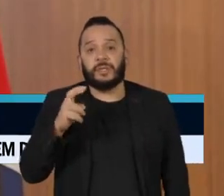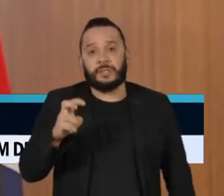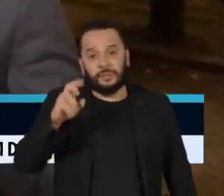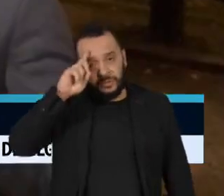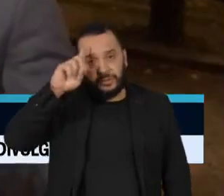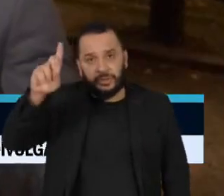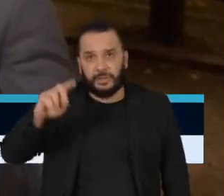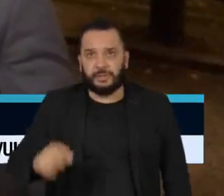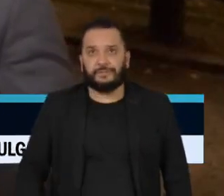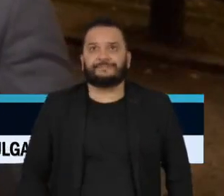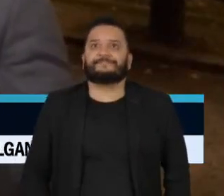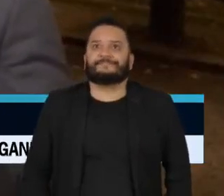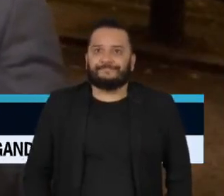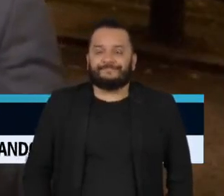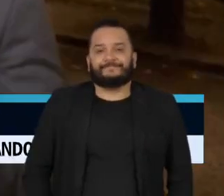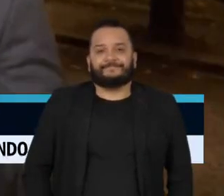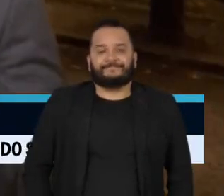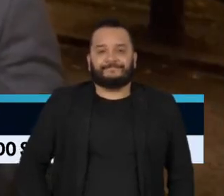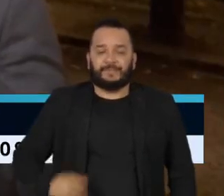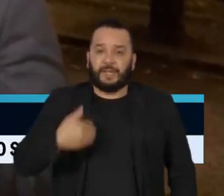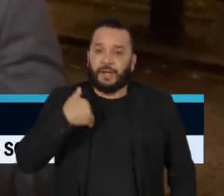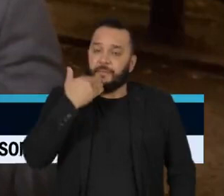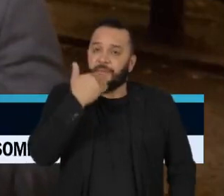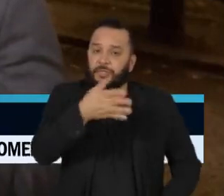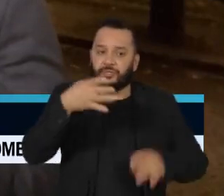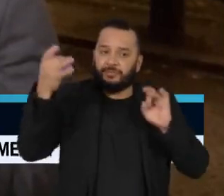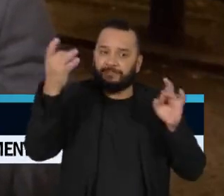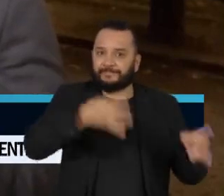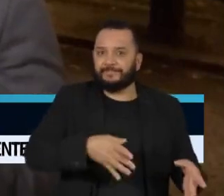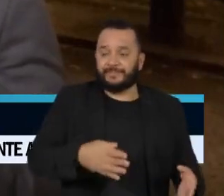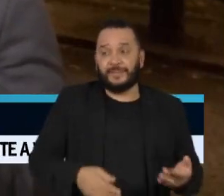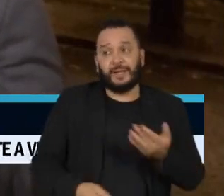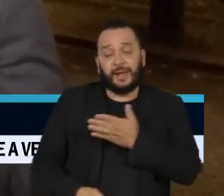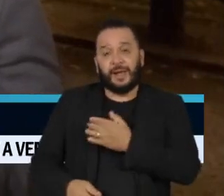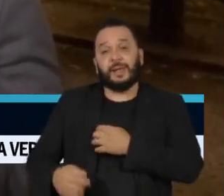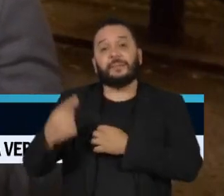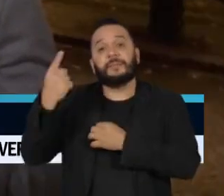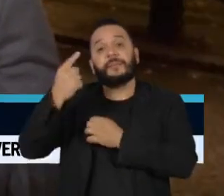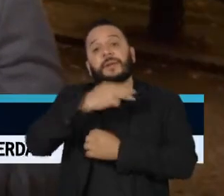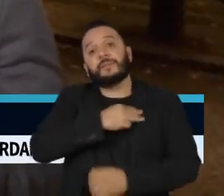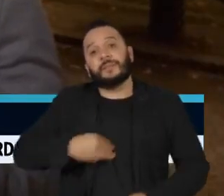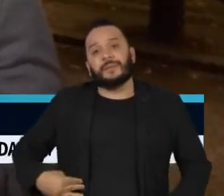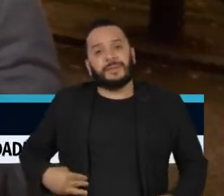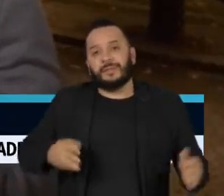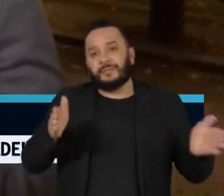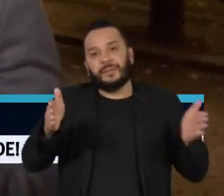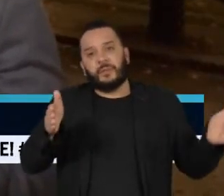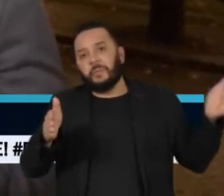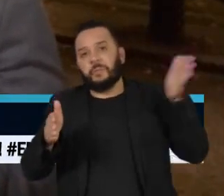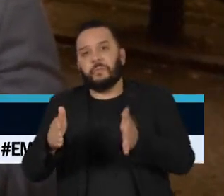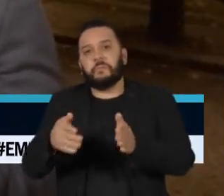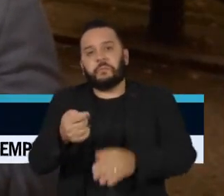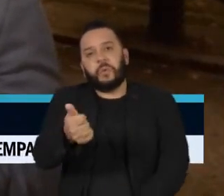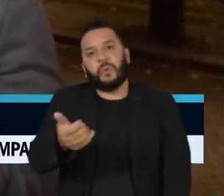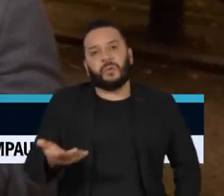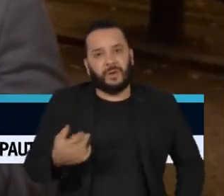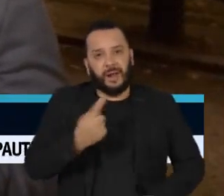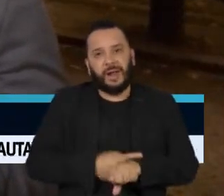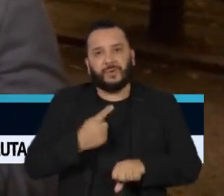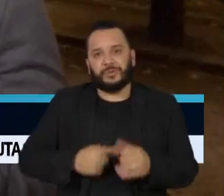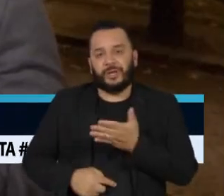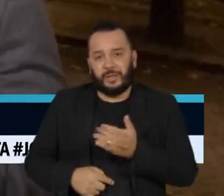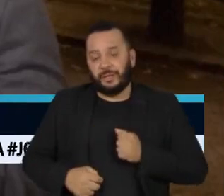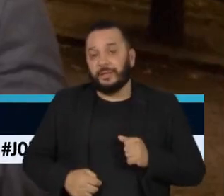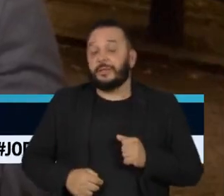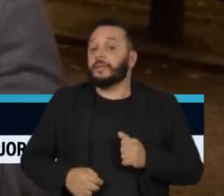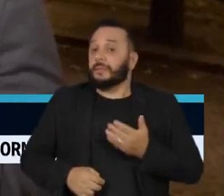no poder. Com a renúncia, Liz Truss se tornou a primeira-ministra que ficou menos tempo no cargo na história do Reino Unido. Mas o mandato dela ainda